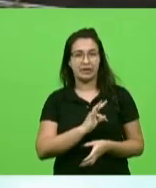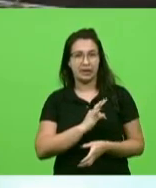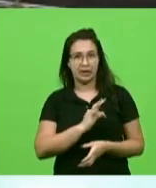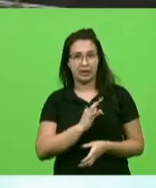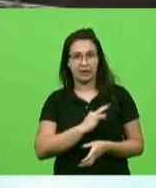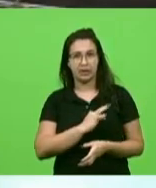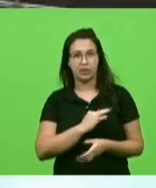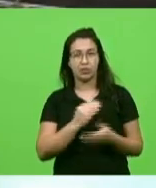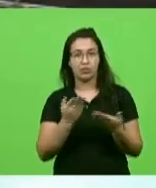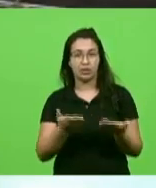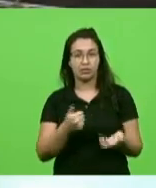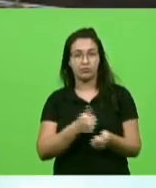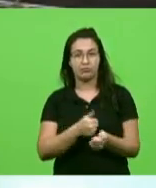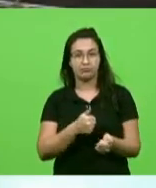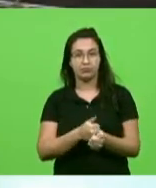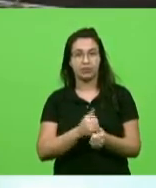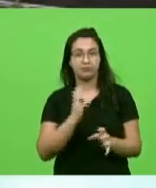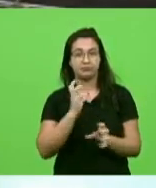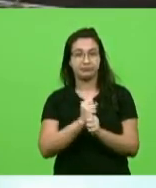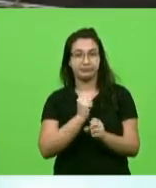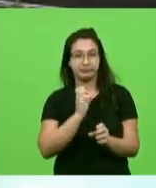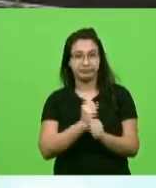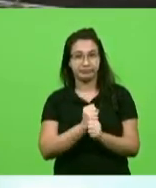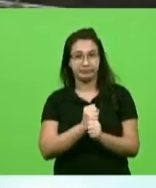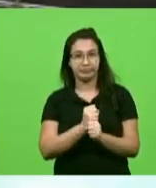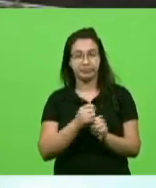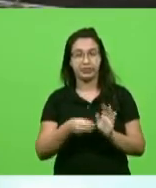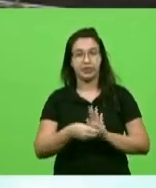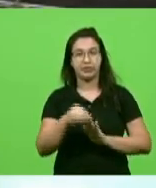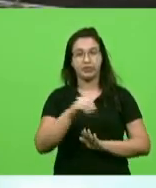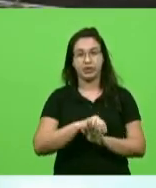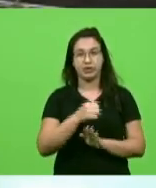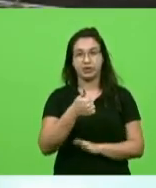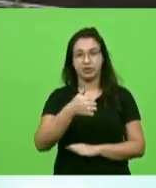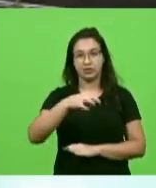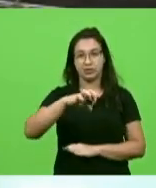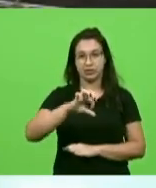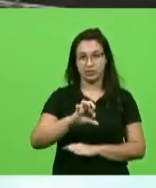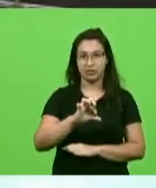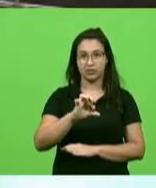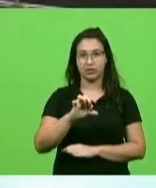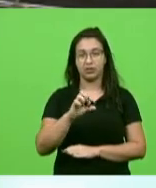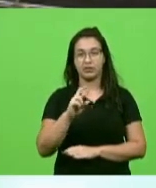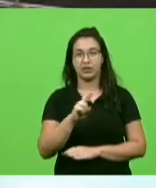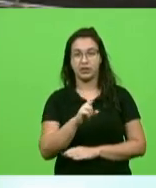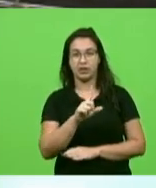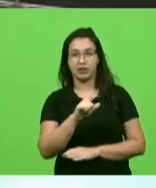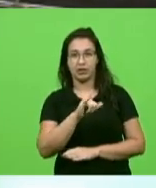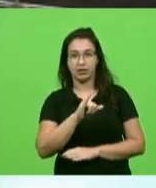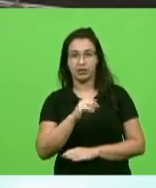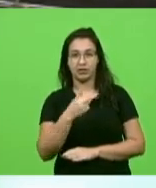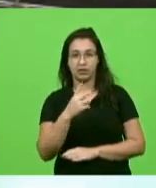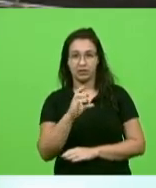presidente deste Tribunal de Contas nos termos do despacho acostada as folhas 19 do processo é Nenê